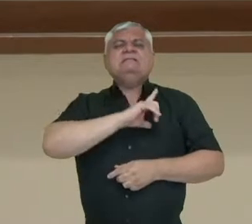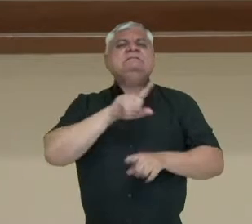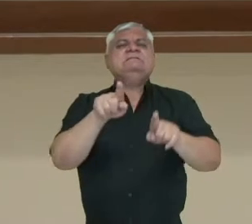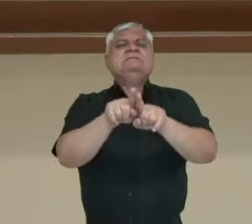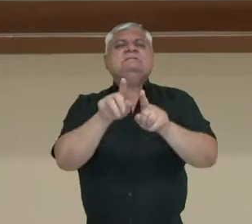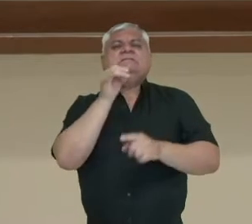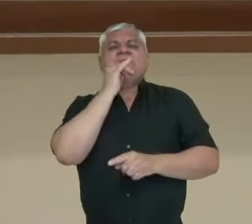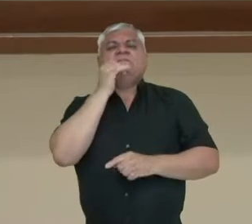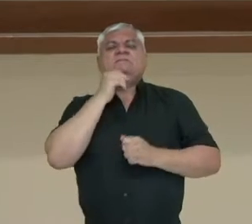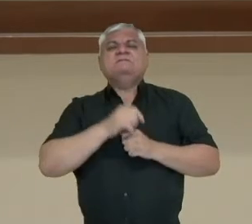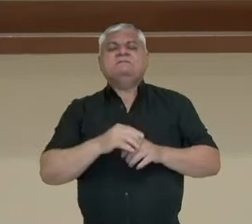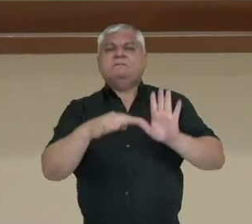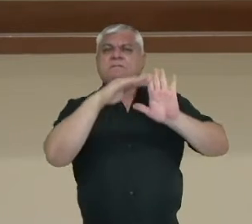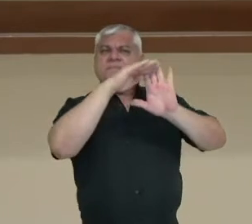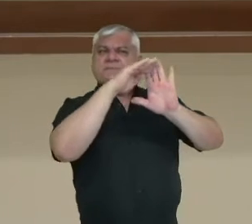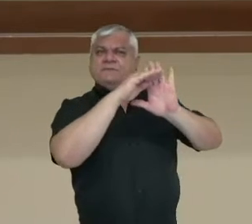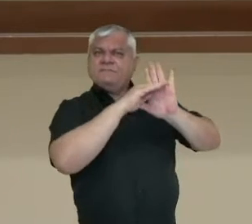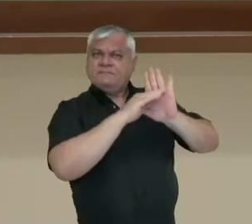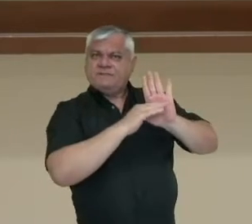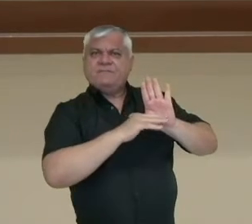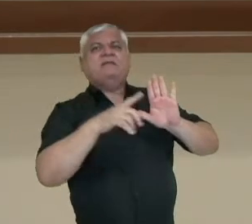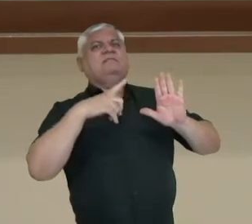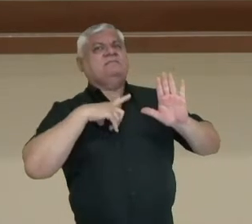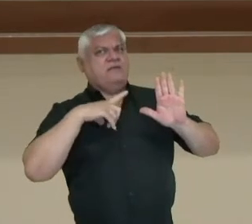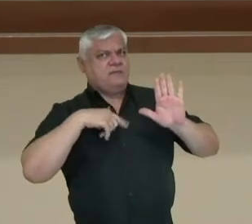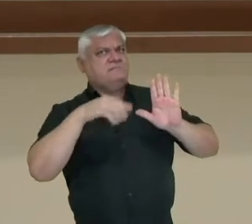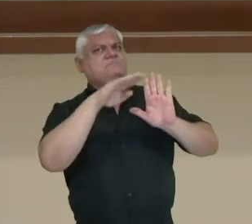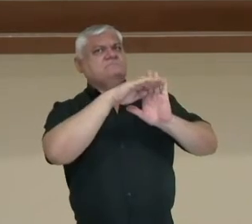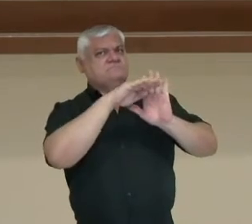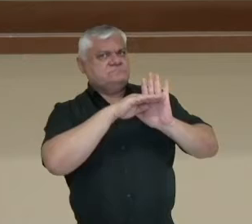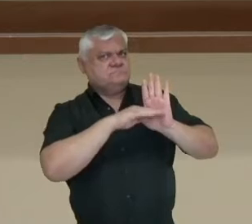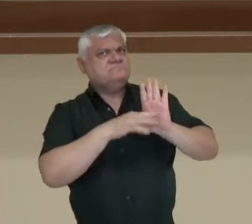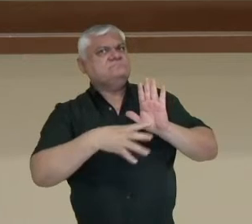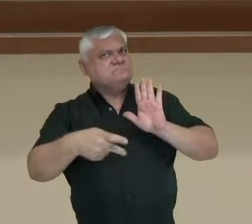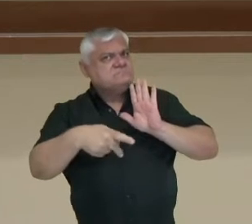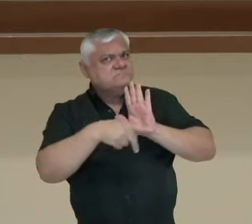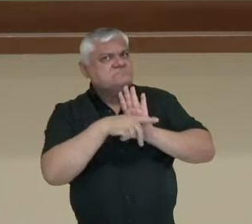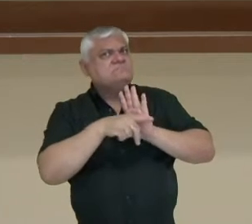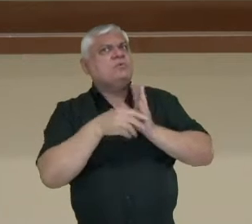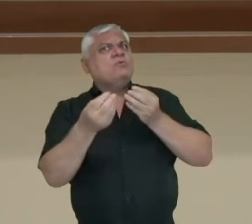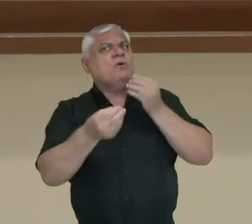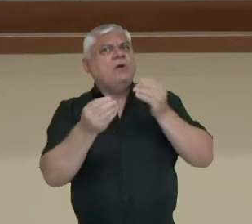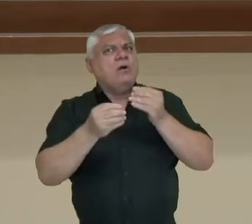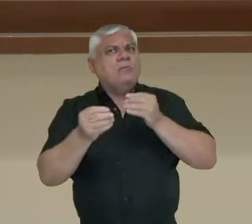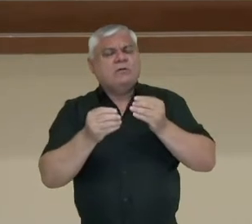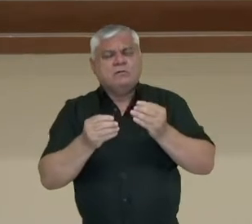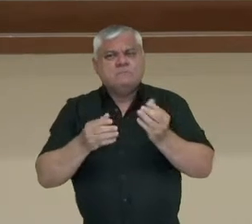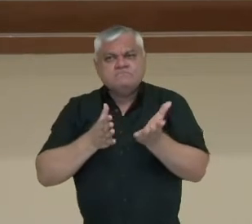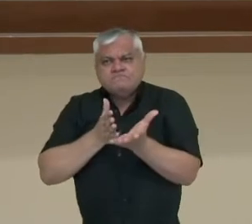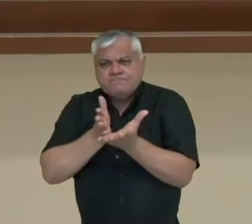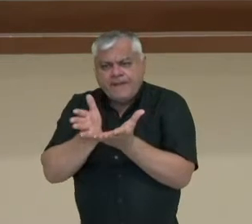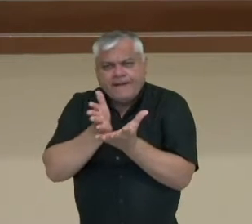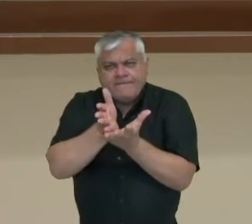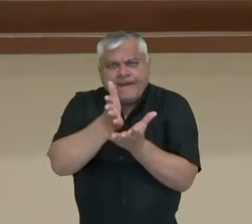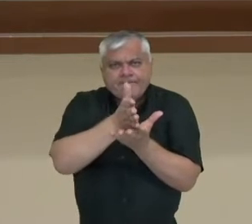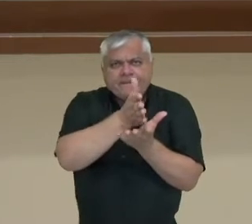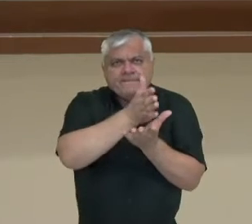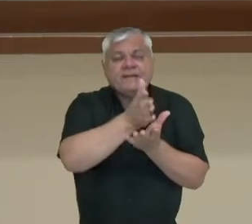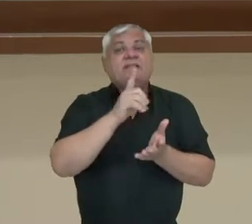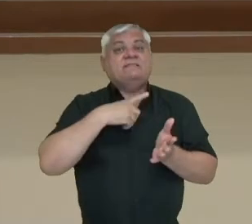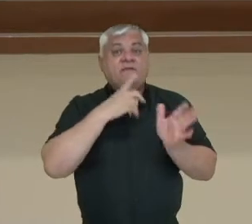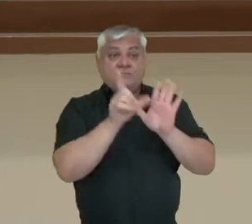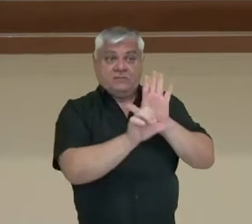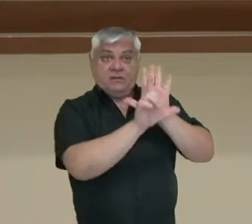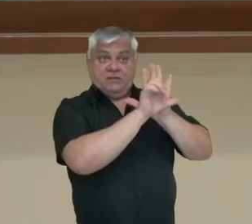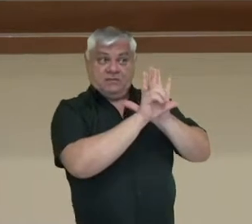chama dos princípios cooperativos, além dos tipos, os princípios que norteiam isso. Vocês sabiam que existe exatamente uma